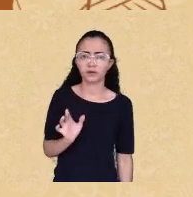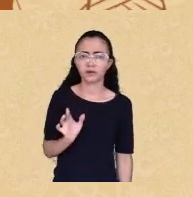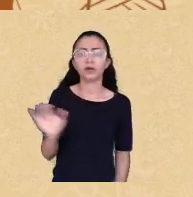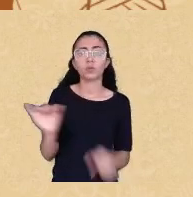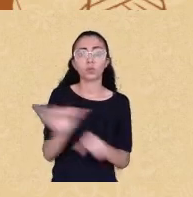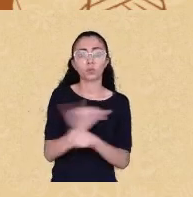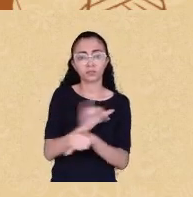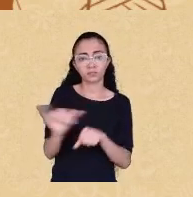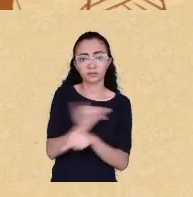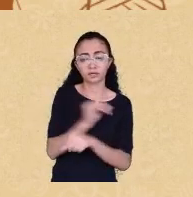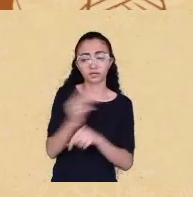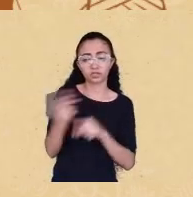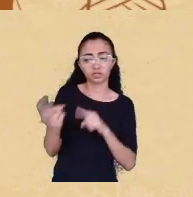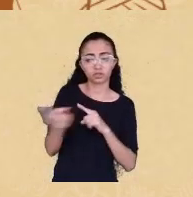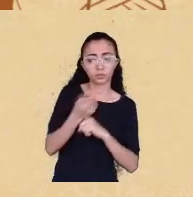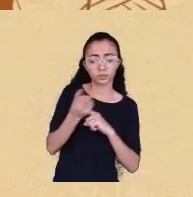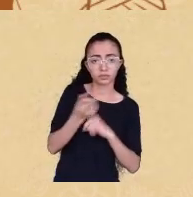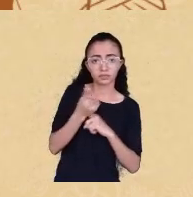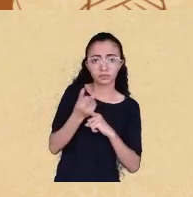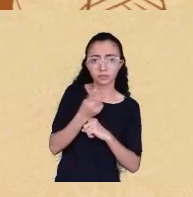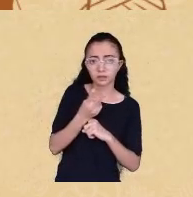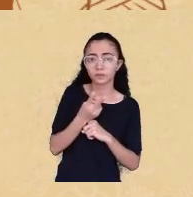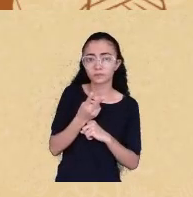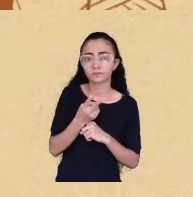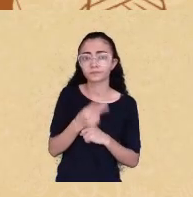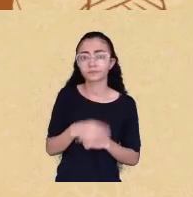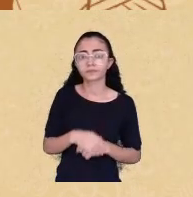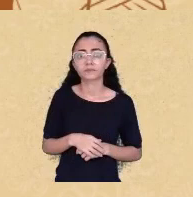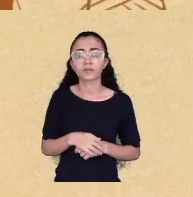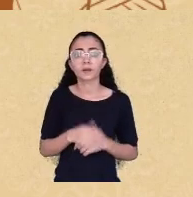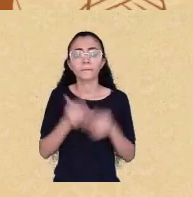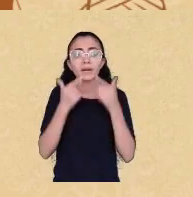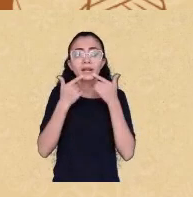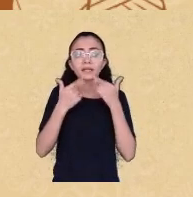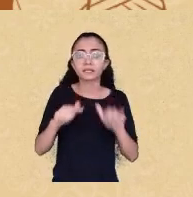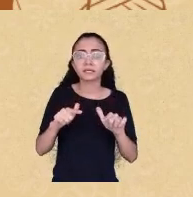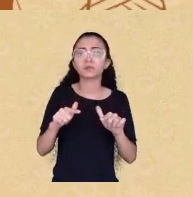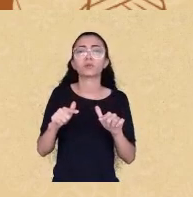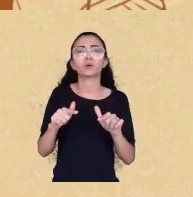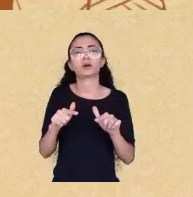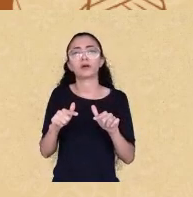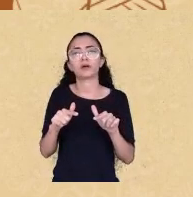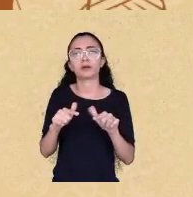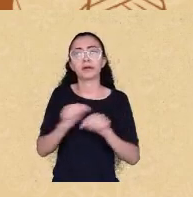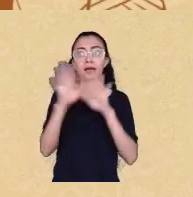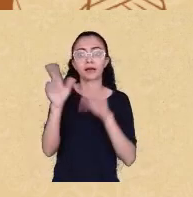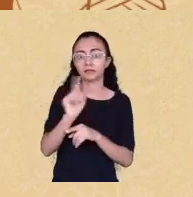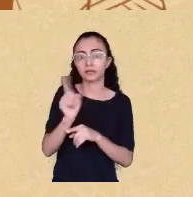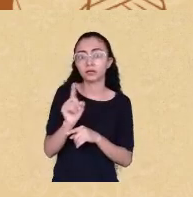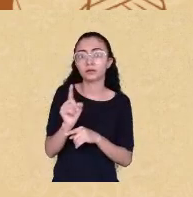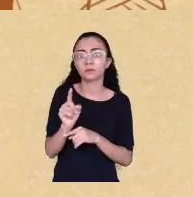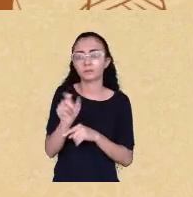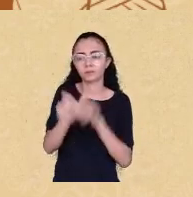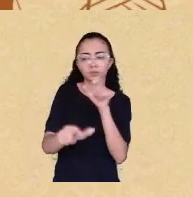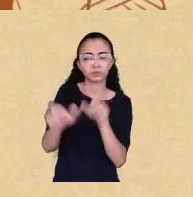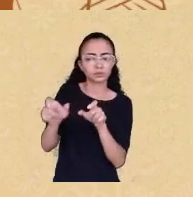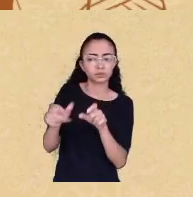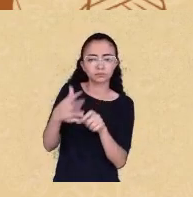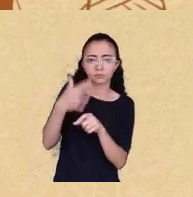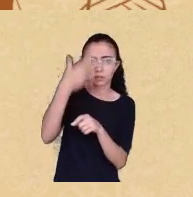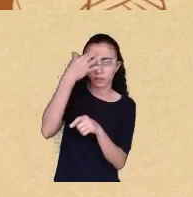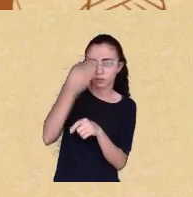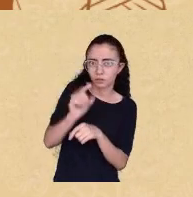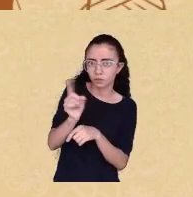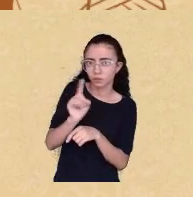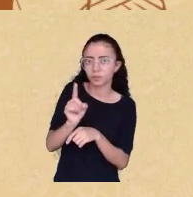polícia, de tornar a linguagem opaca por proteção também, né? Não expor tudo que se fala para a